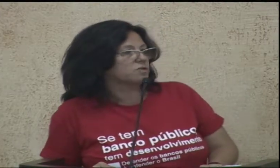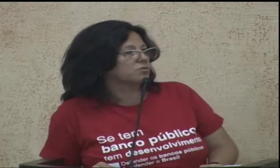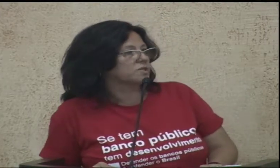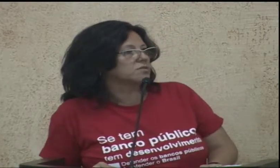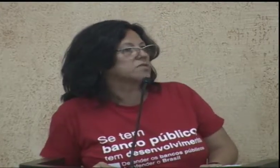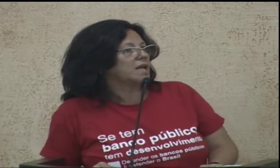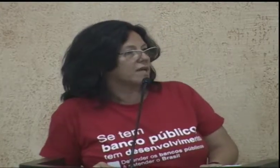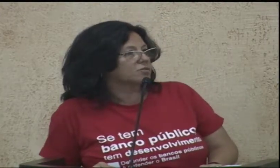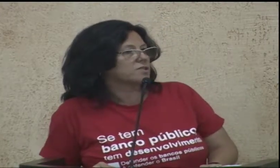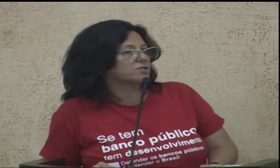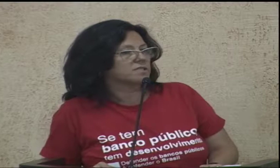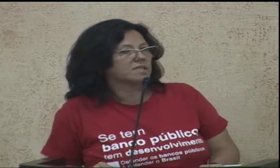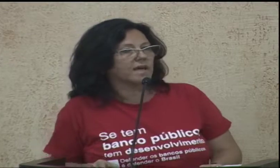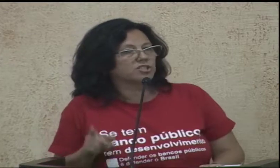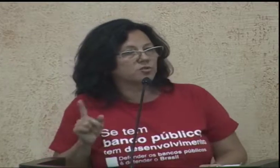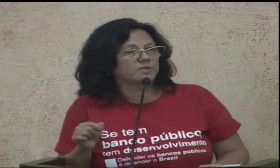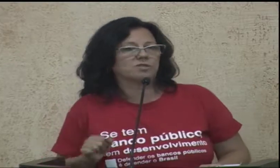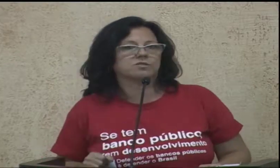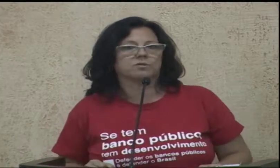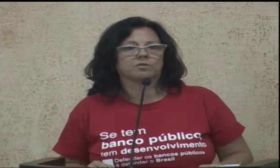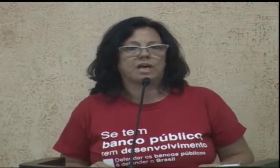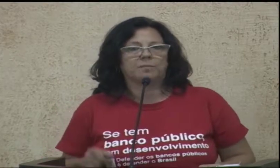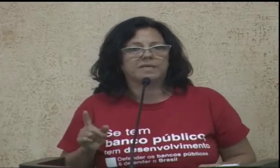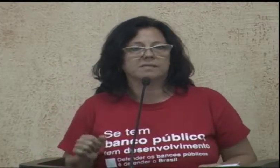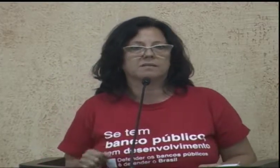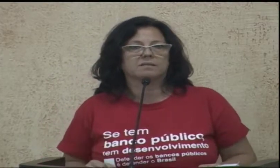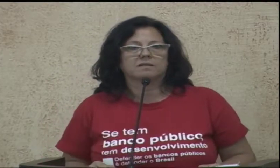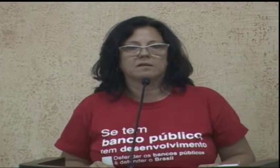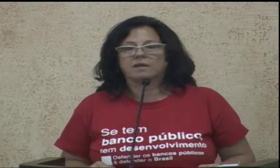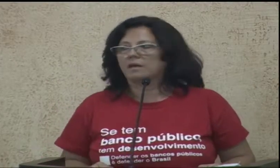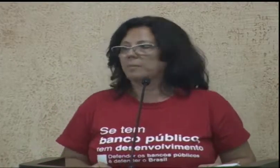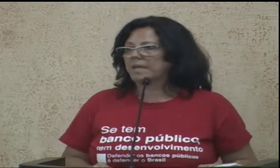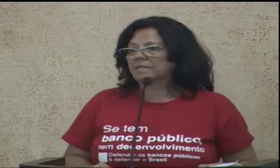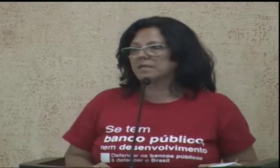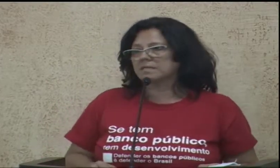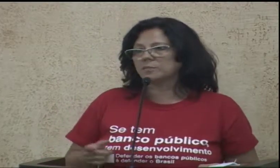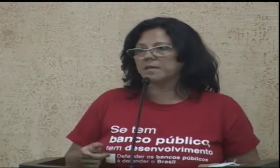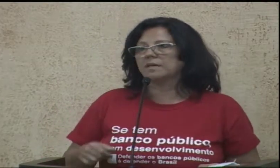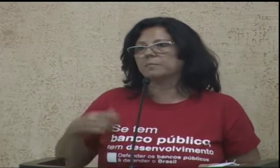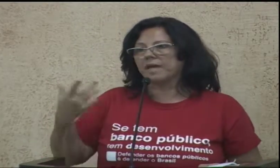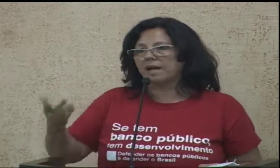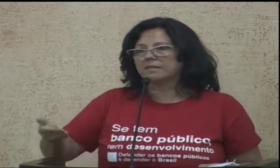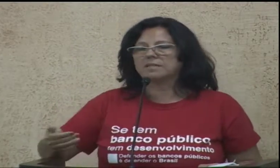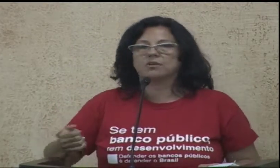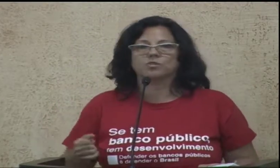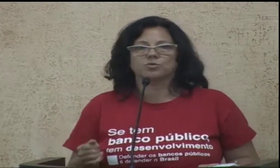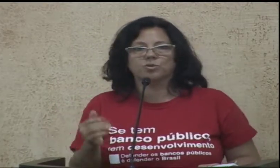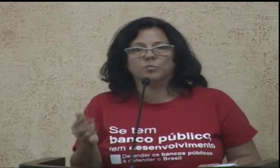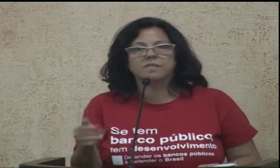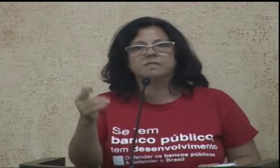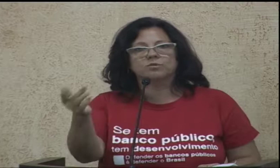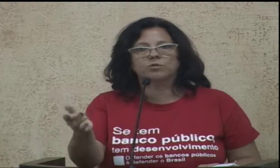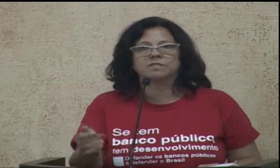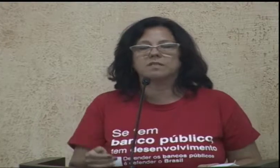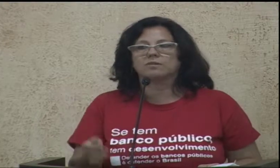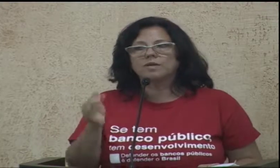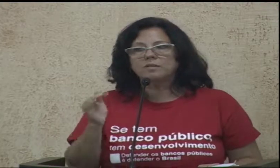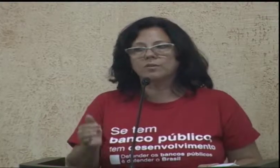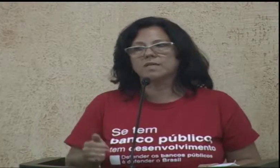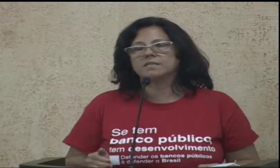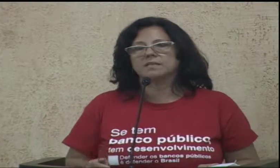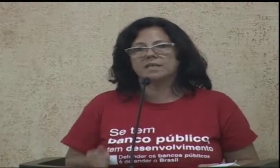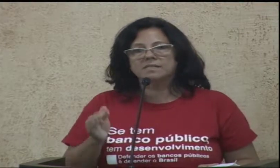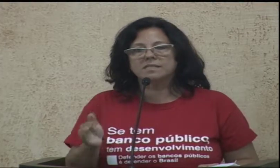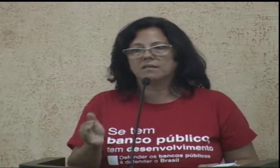muitos prejuízos a toda a sociedade, que as pessoas estão indo lá para para receber, para tirar o seu piso e não estão conseguindo.